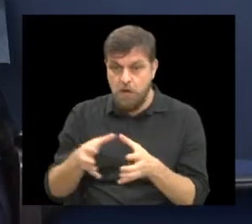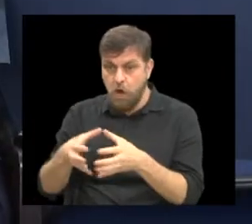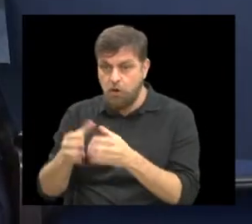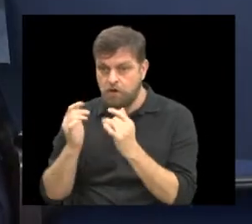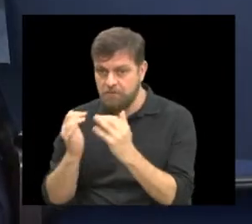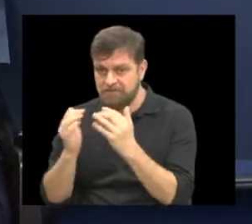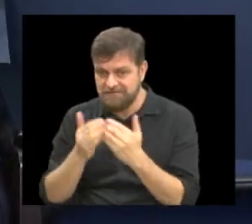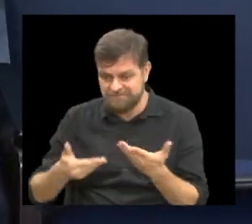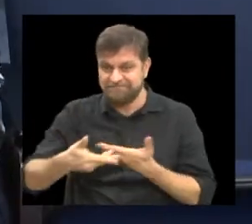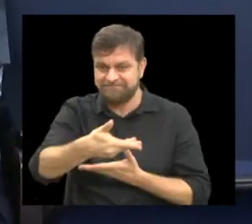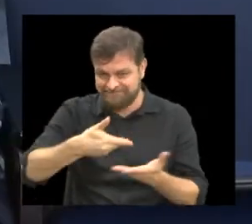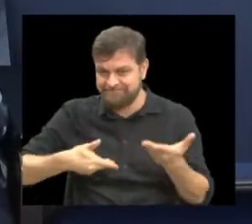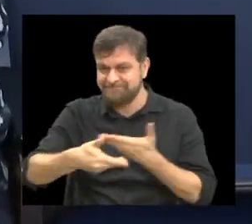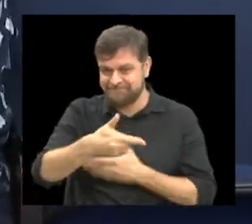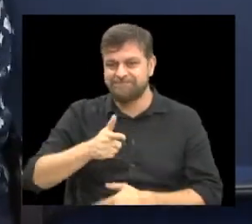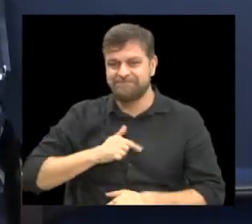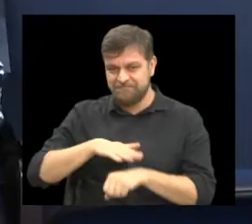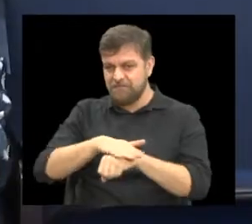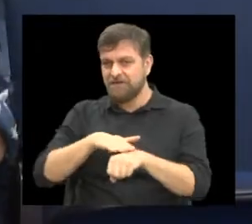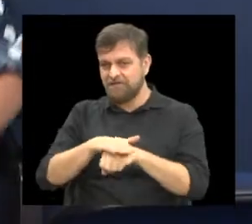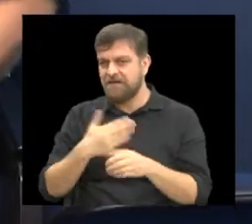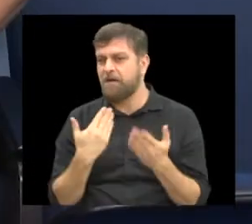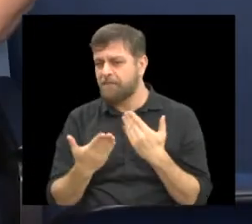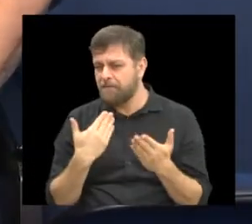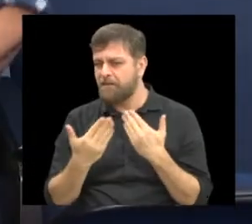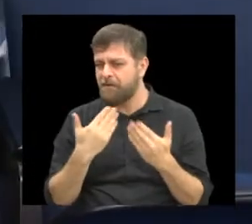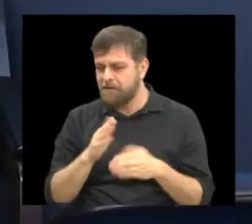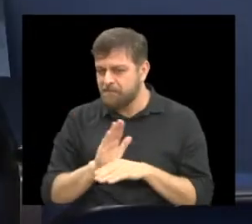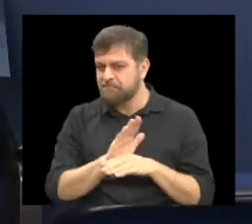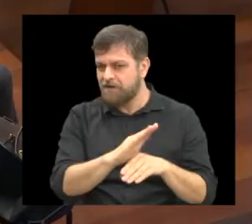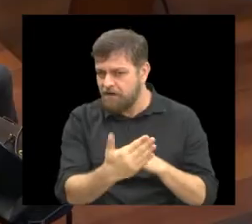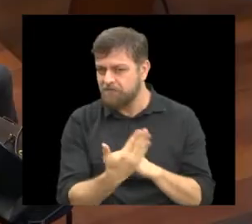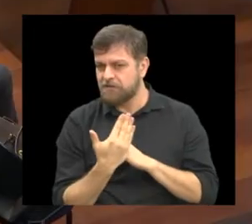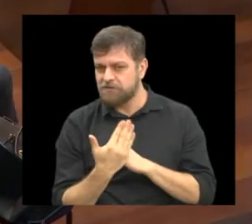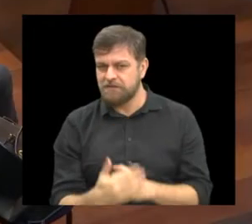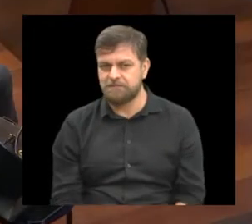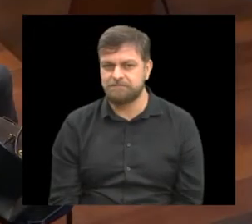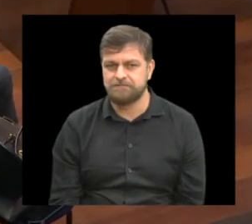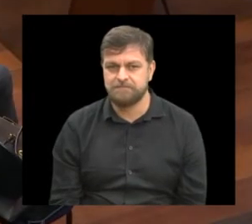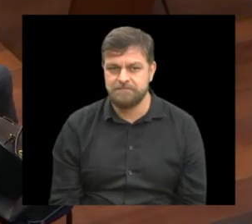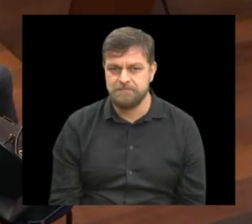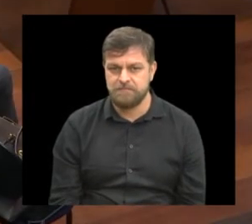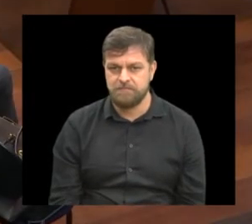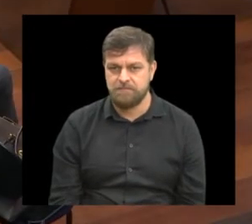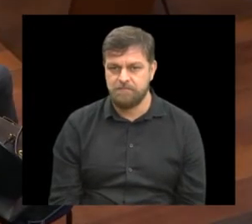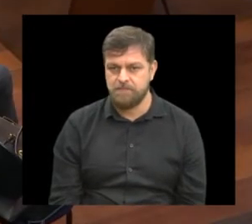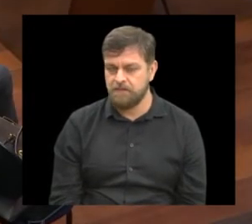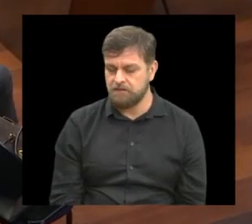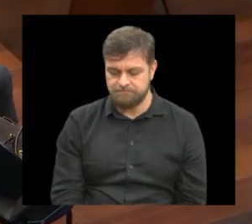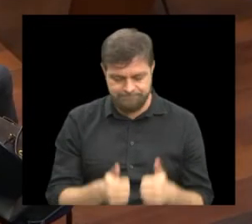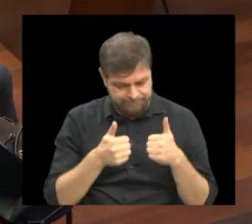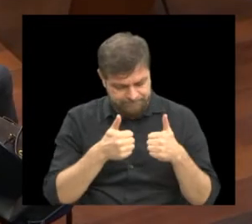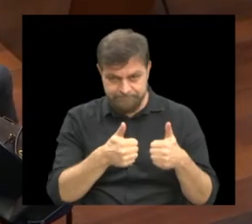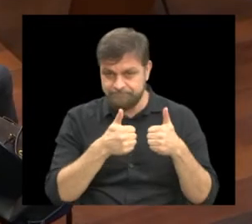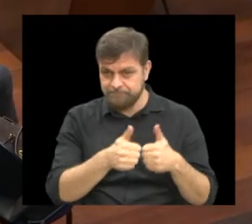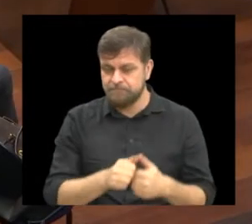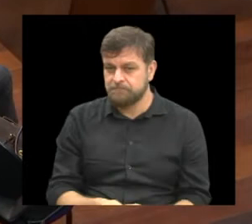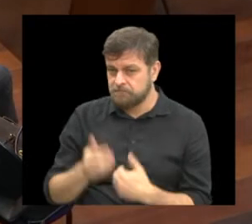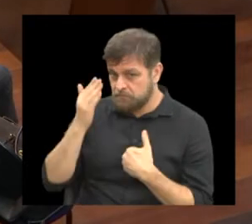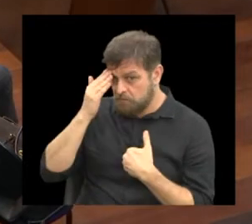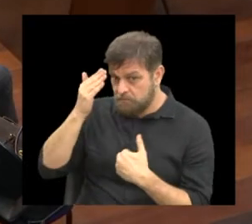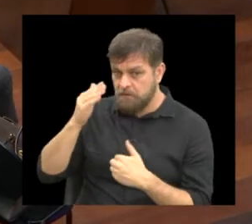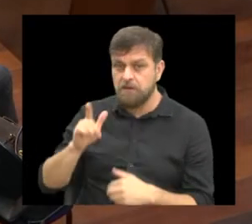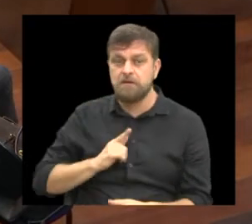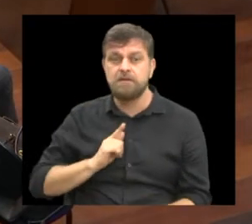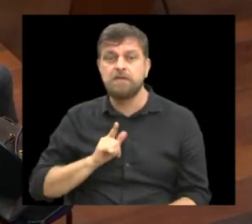muito para conversar ainda. Obrigada. Isso mesmo. Muito obrigada, viu, Zilda? Joia, muito obrigado, Zilda. Cris, mais alguém quer